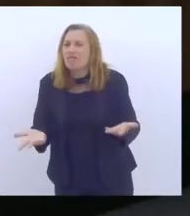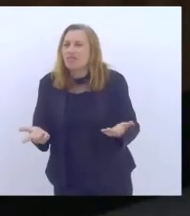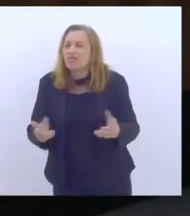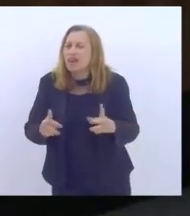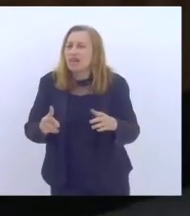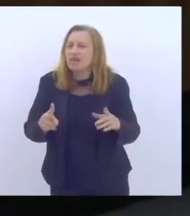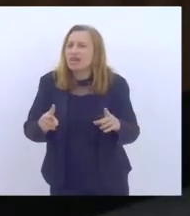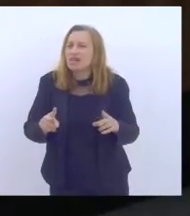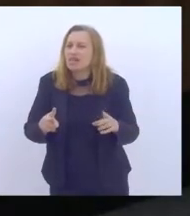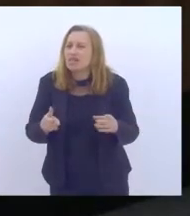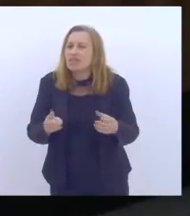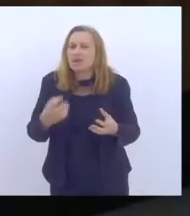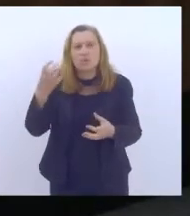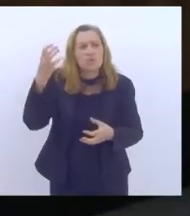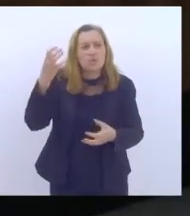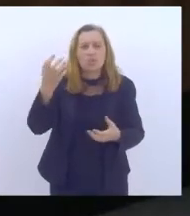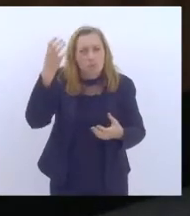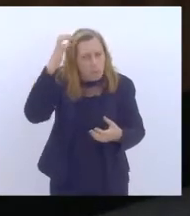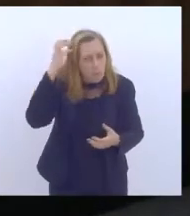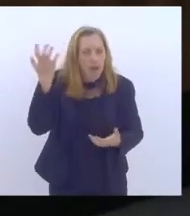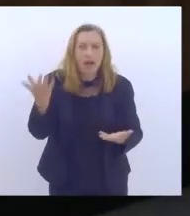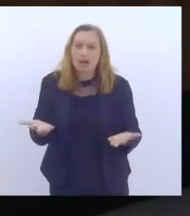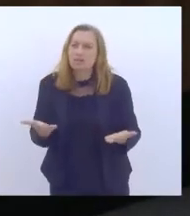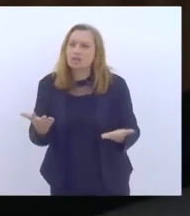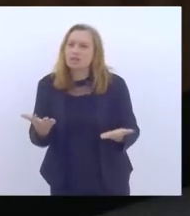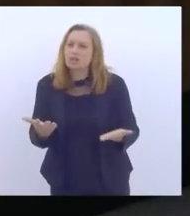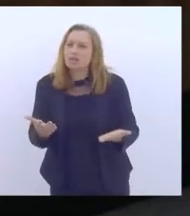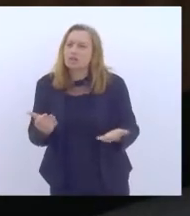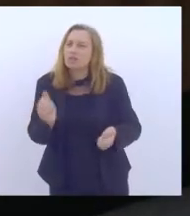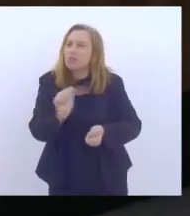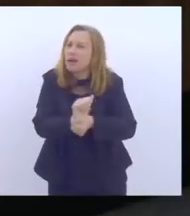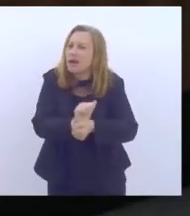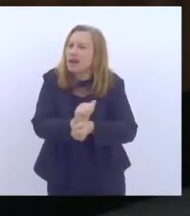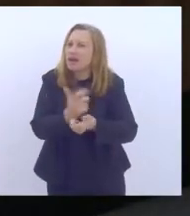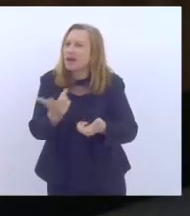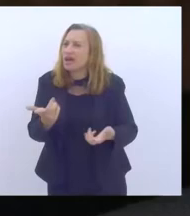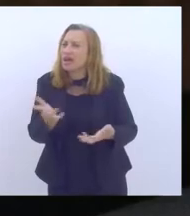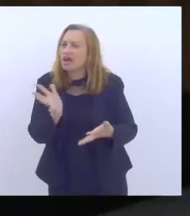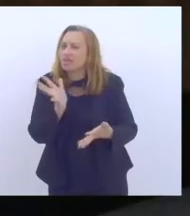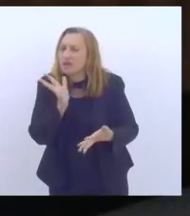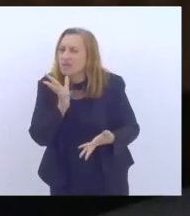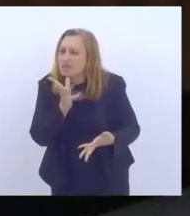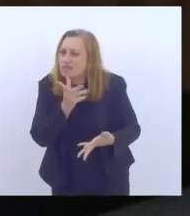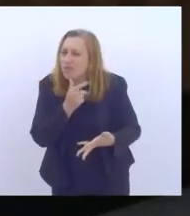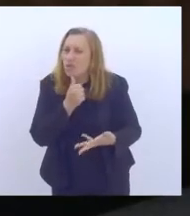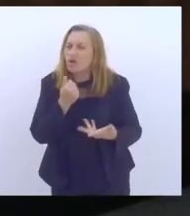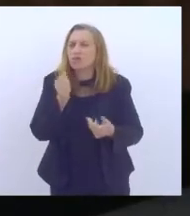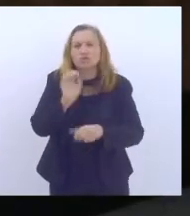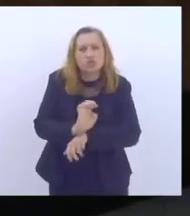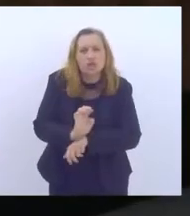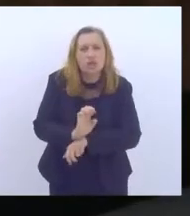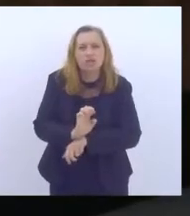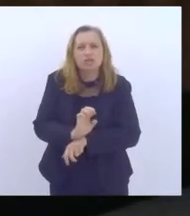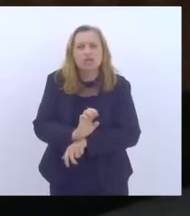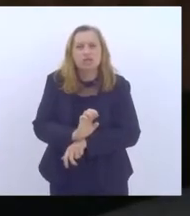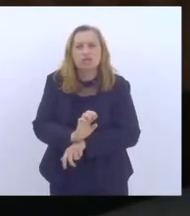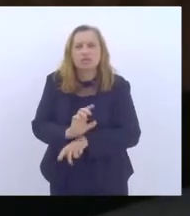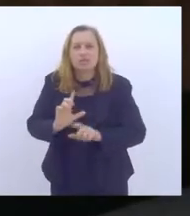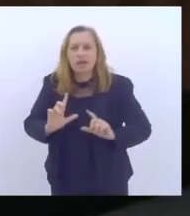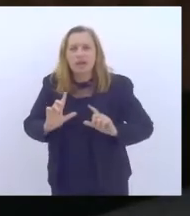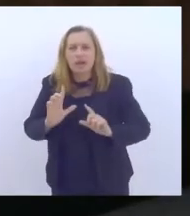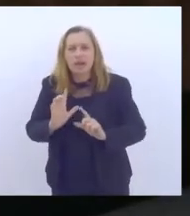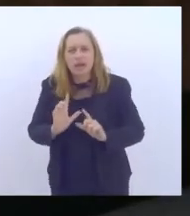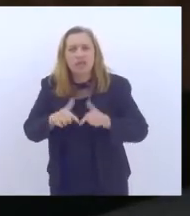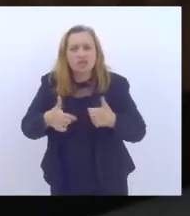triplamente penalizado pela paralisia mastodôntica do Estado omisso